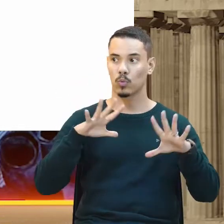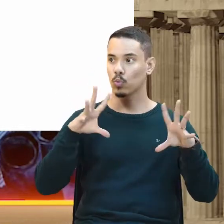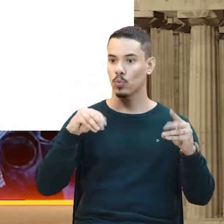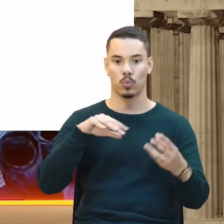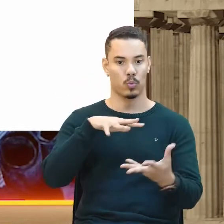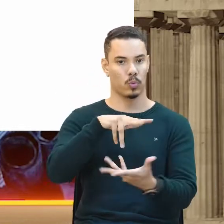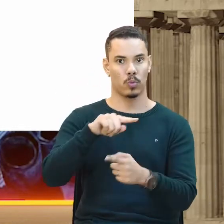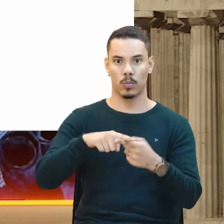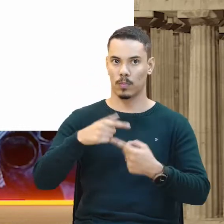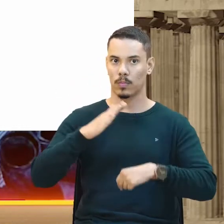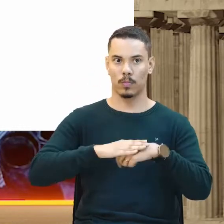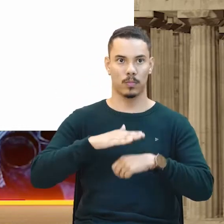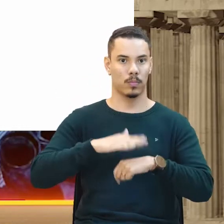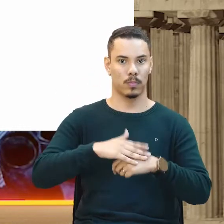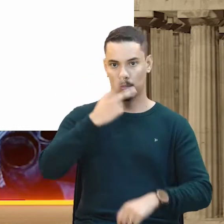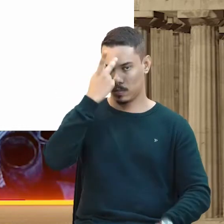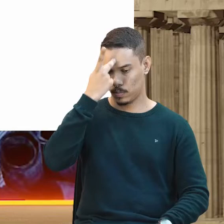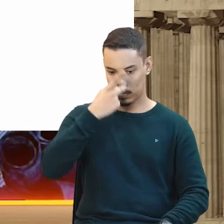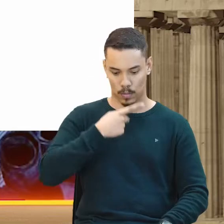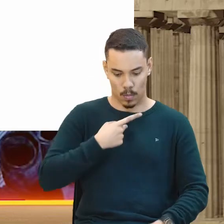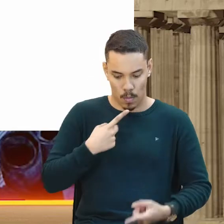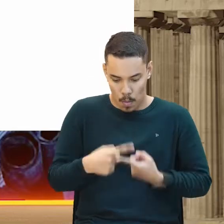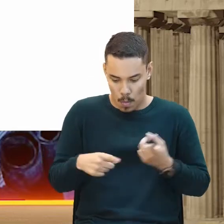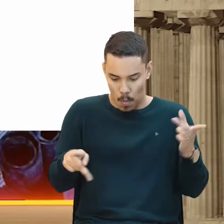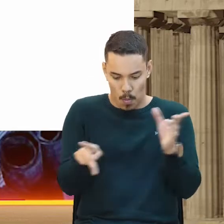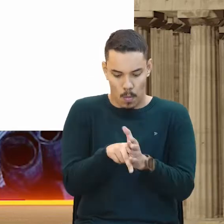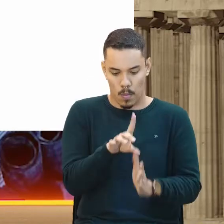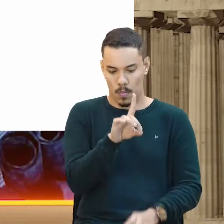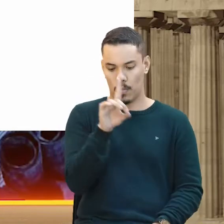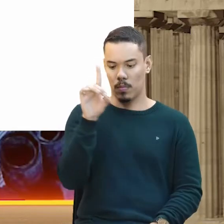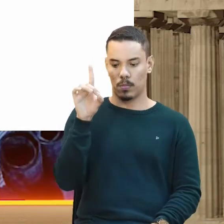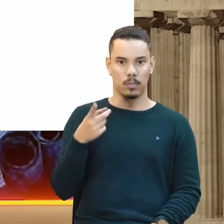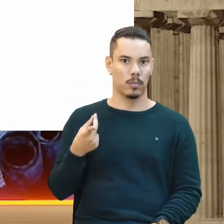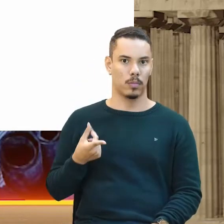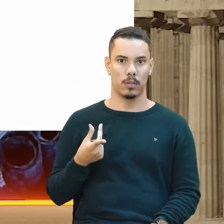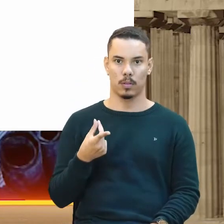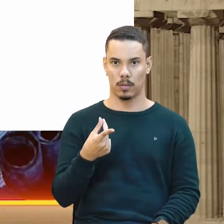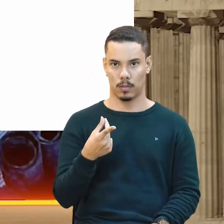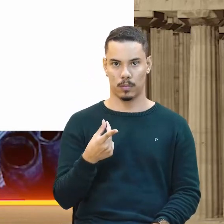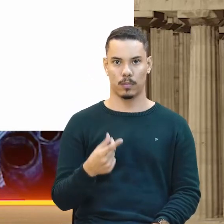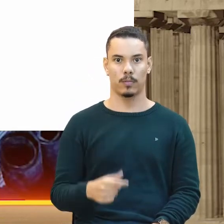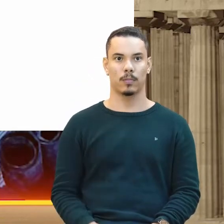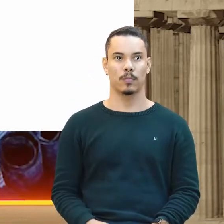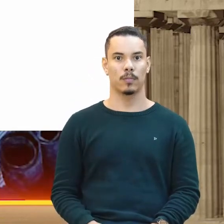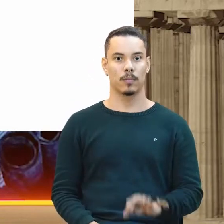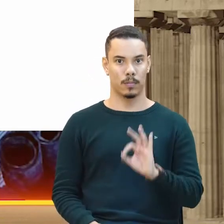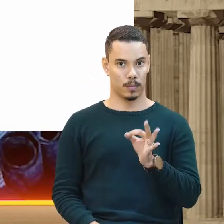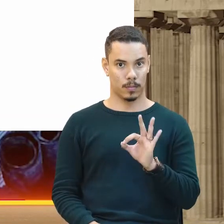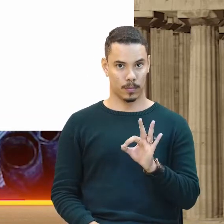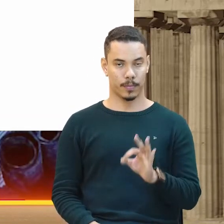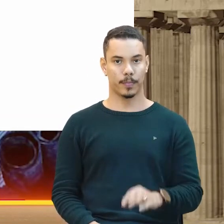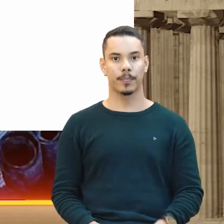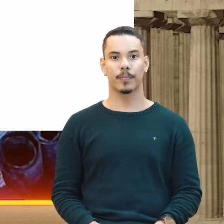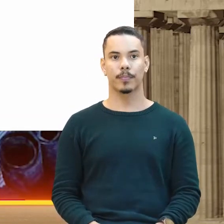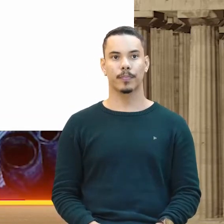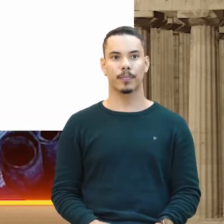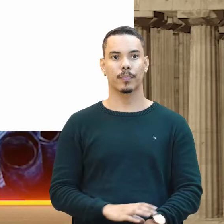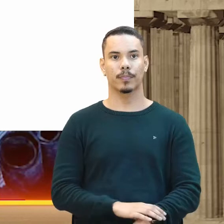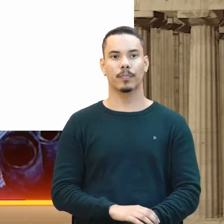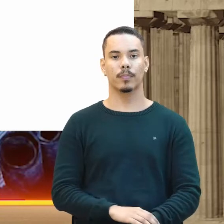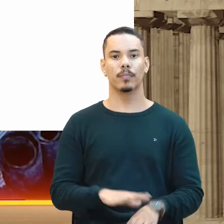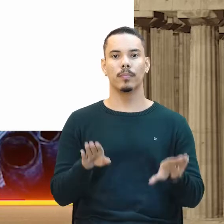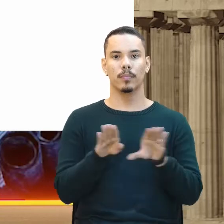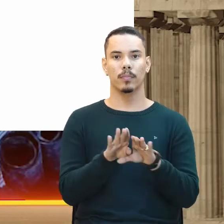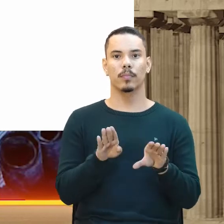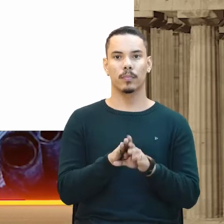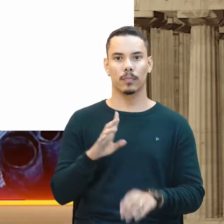a si mesmo, porque ele é o próprio Deus. Ele é eterno, então Deus não tem início nem fim. E que nós vamos ver também, por